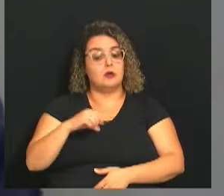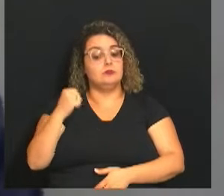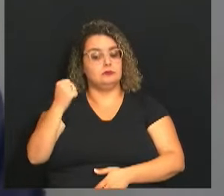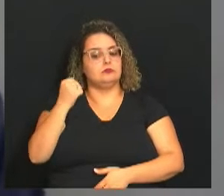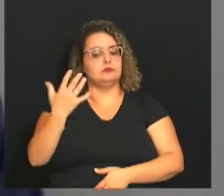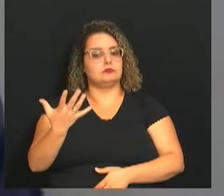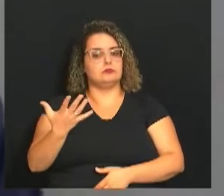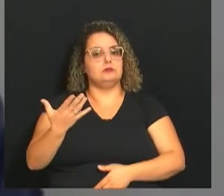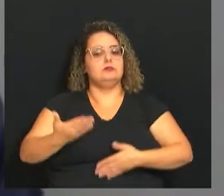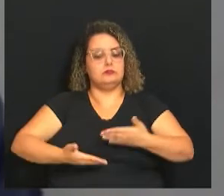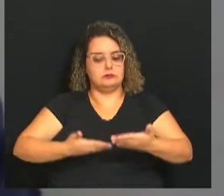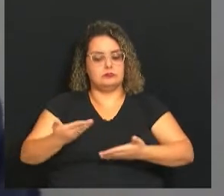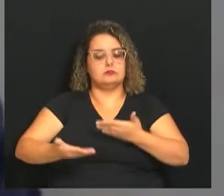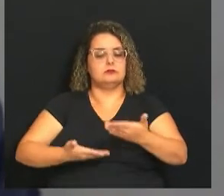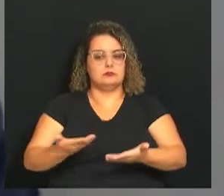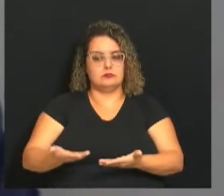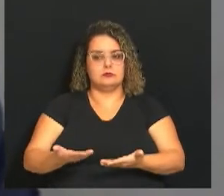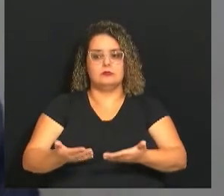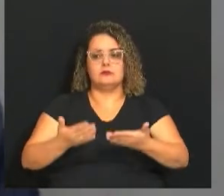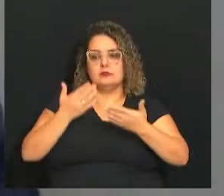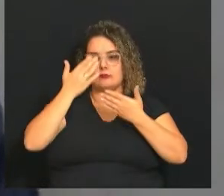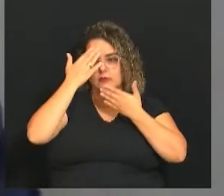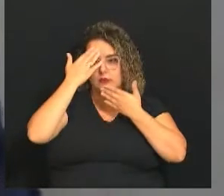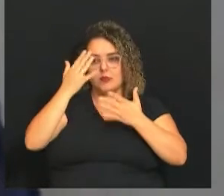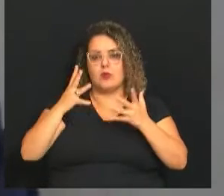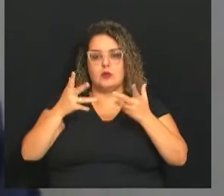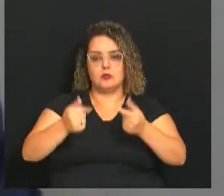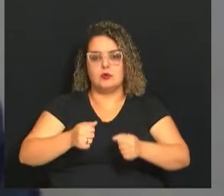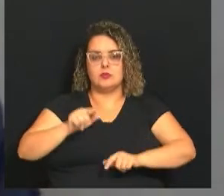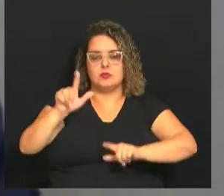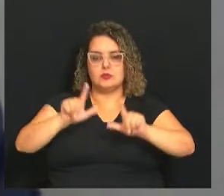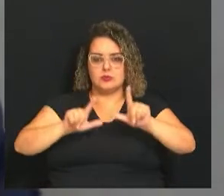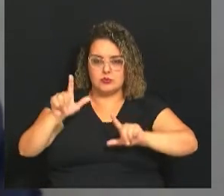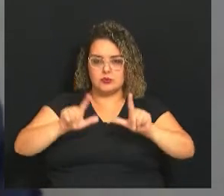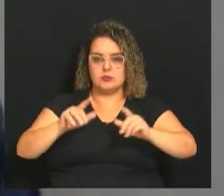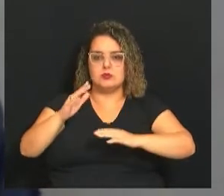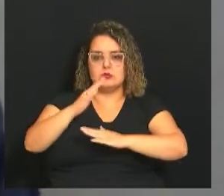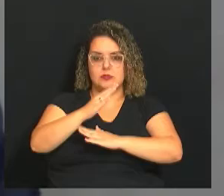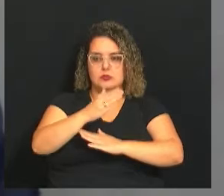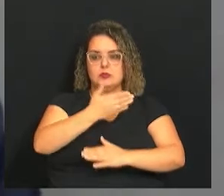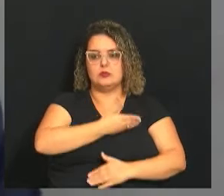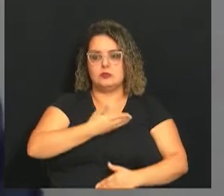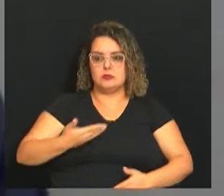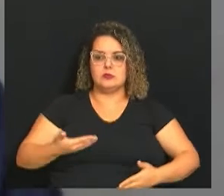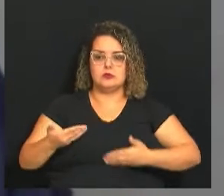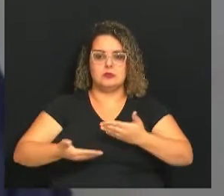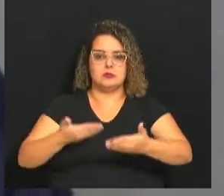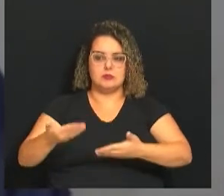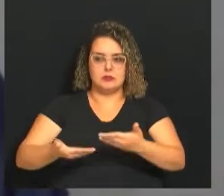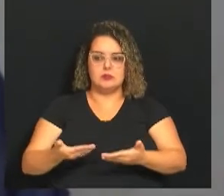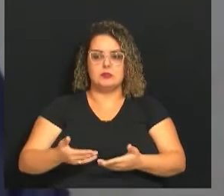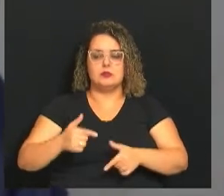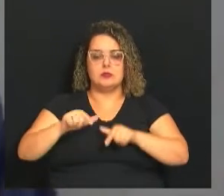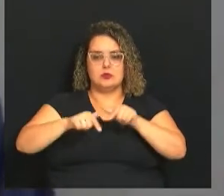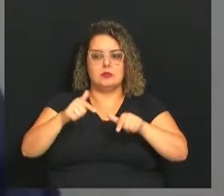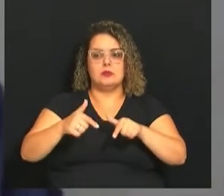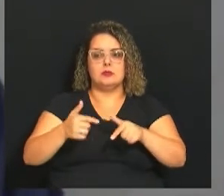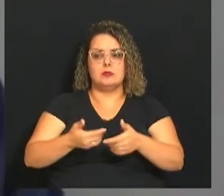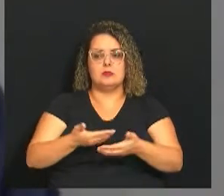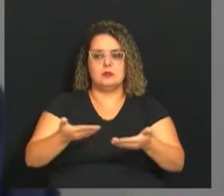tratada. Agradecer aos funcionários da TV Câmara e da Câmara dos Vereadores pelo trabalho realizado, por nos proporcionar